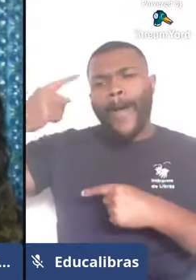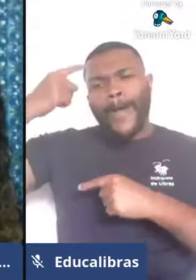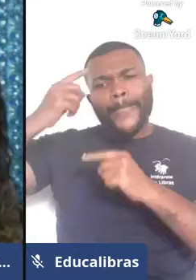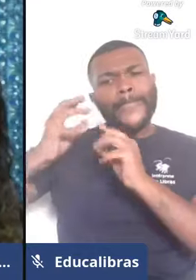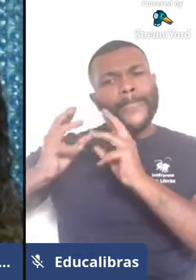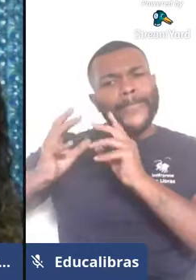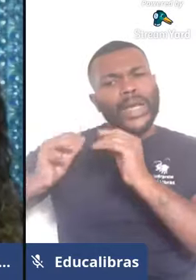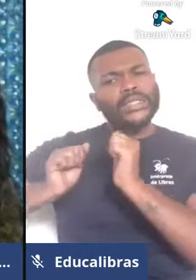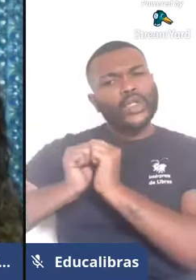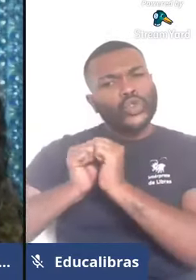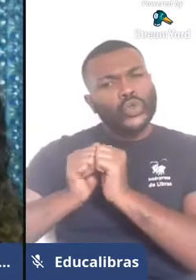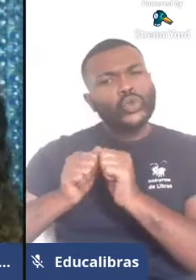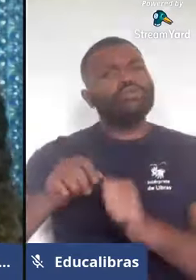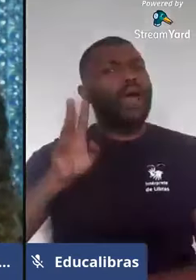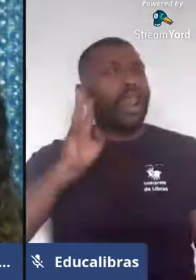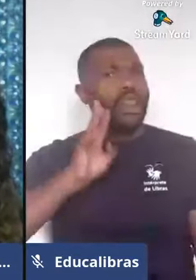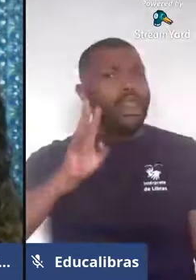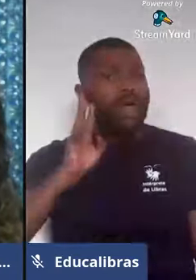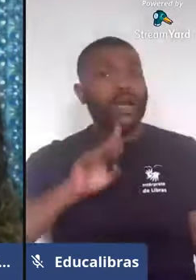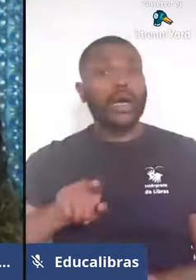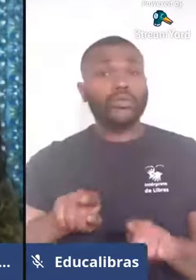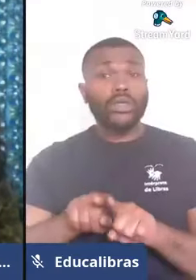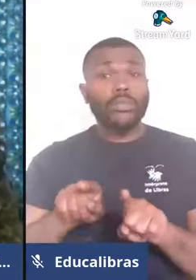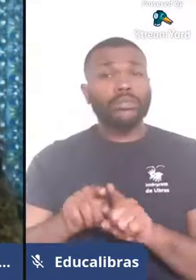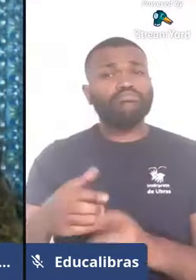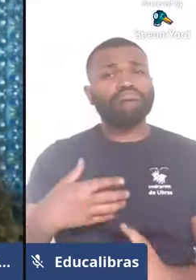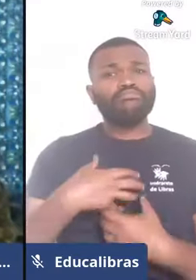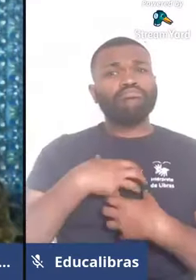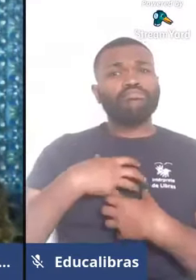bacana e muito educativo, né?